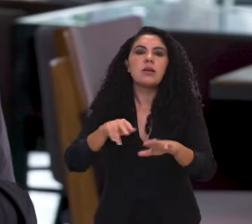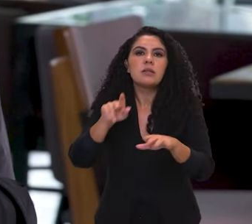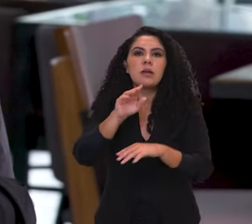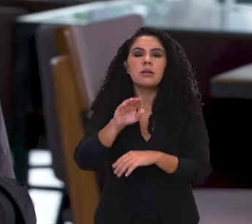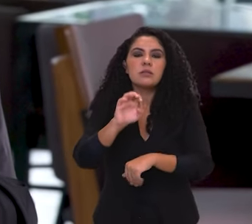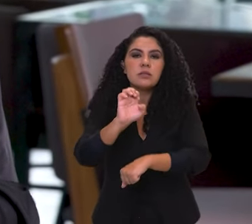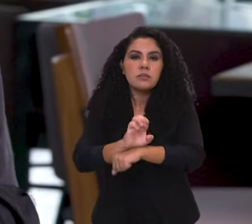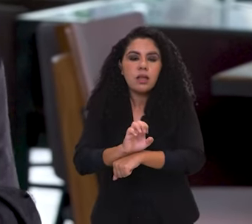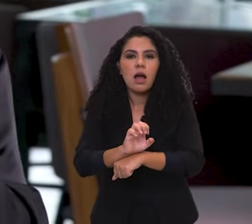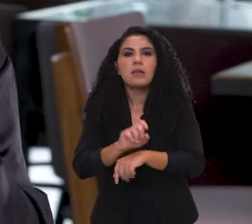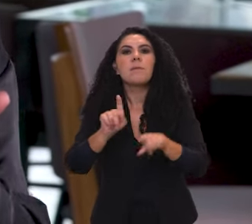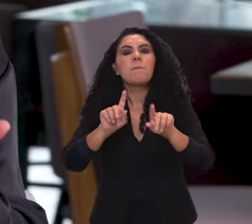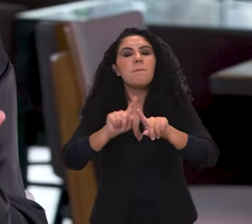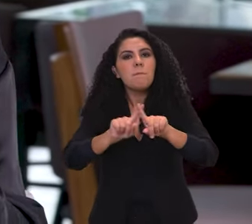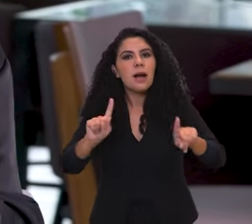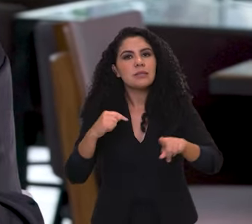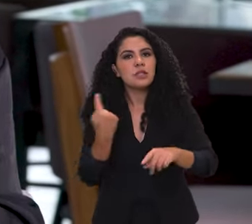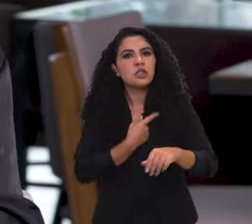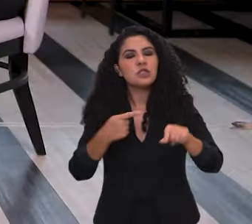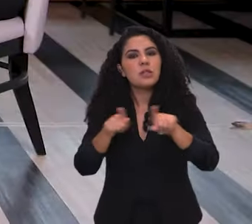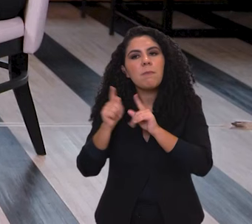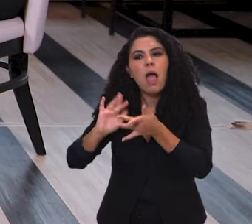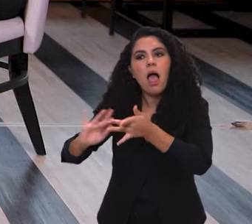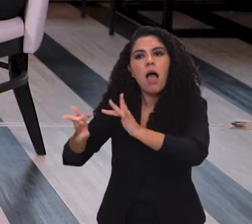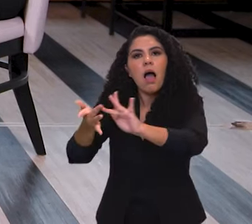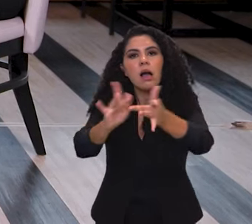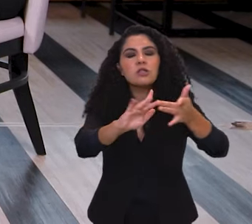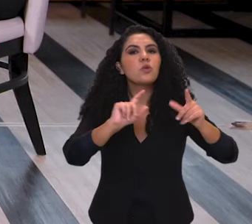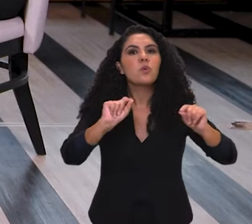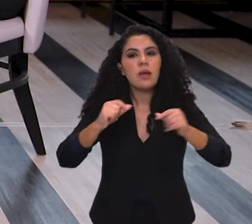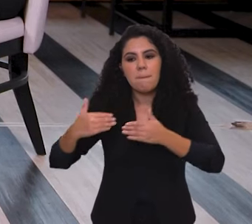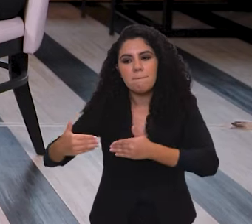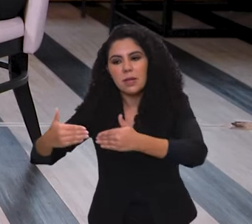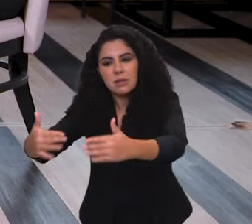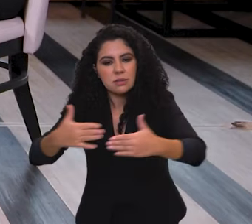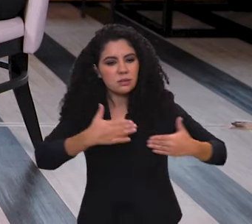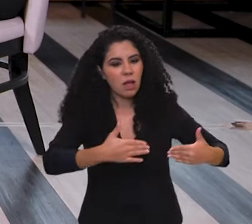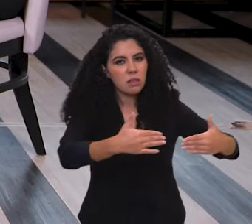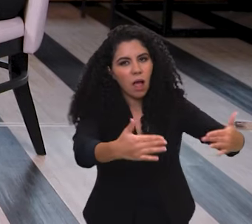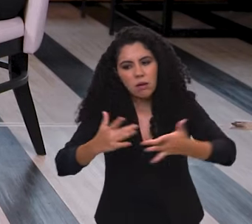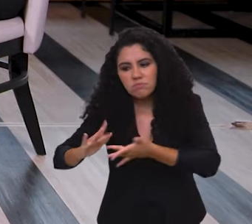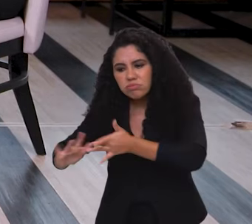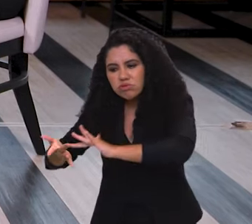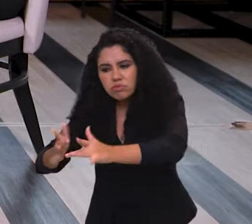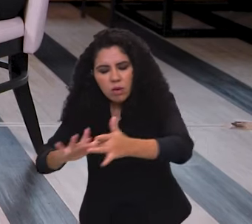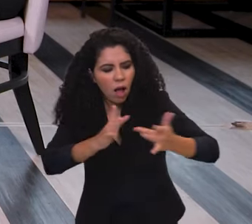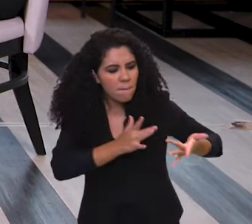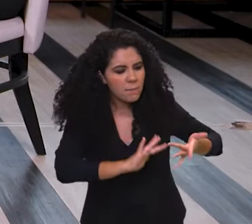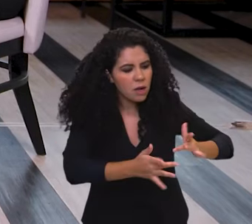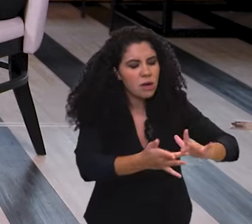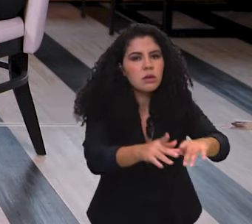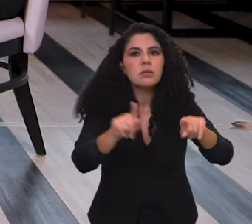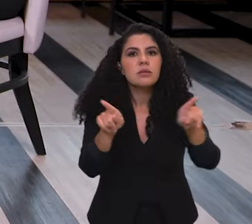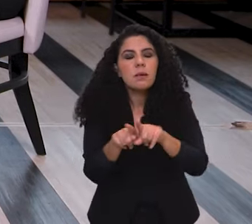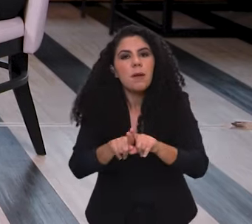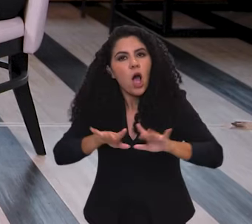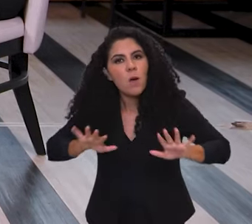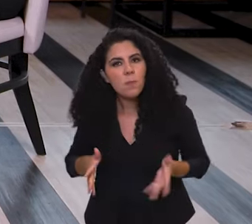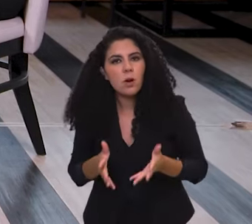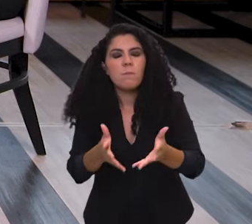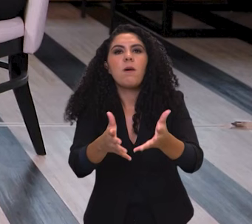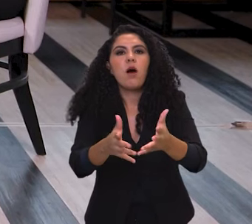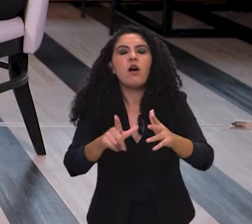mas a gente também se articula com outros ministérios que também promovem a provisão